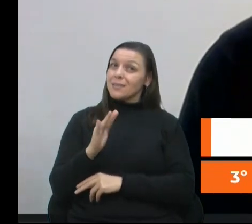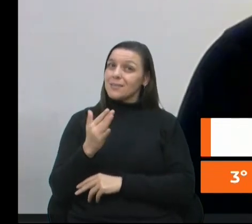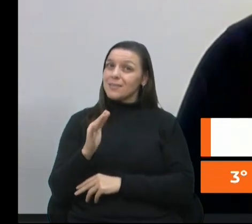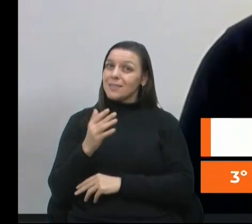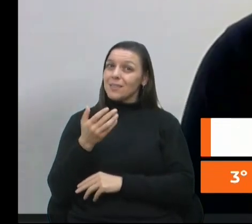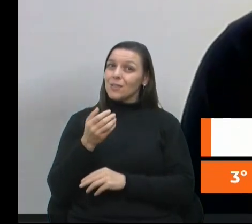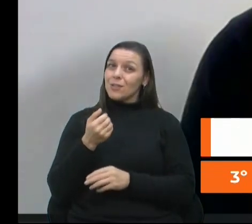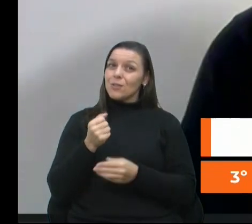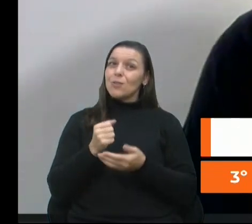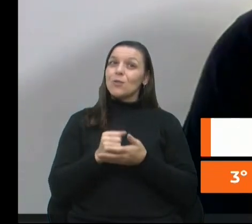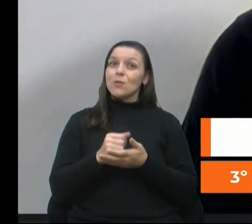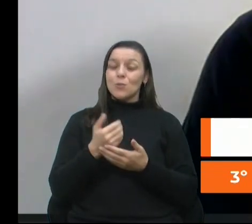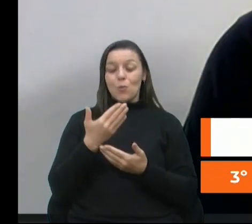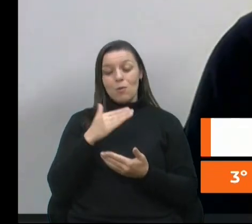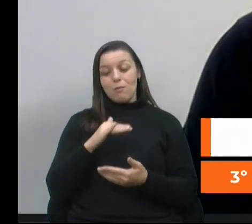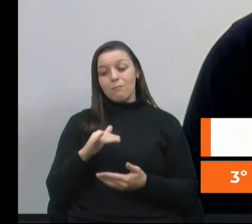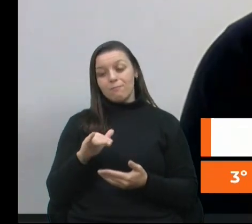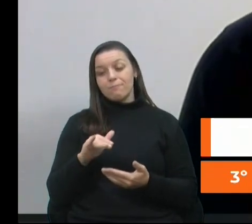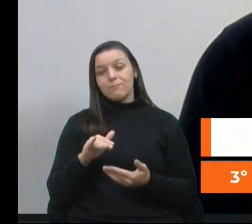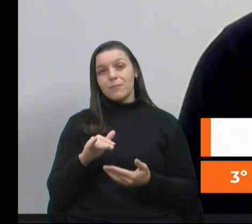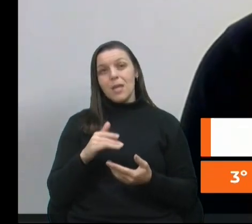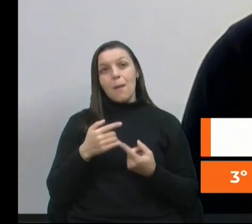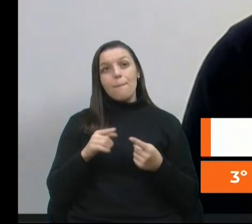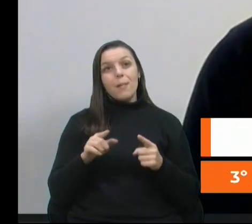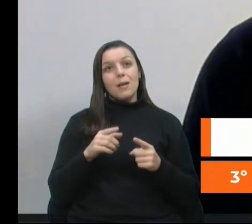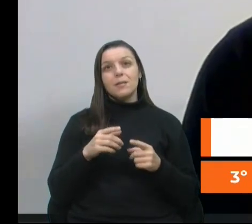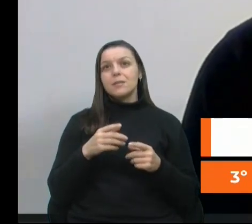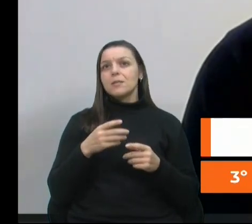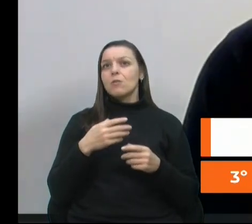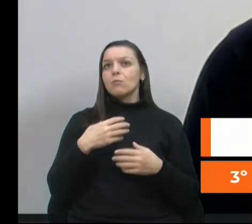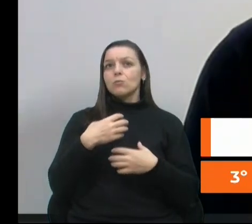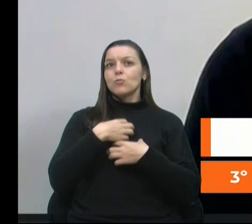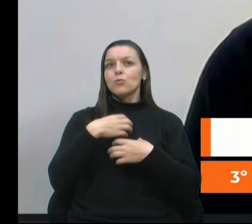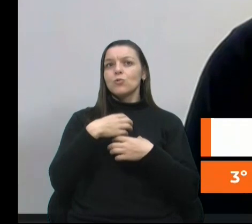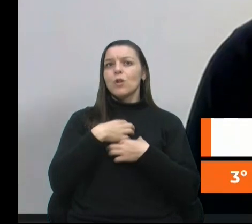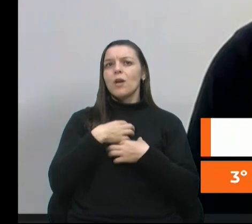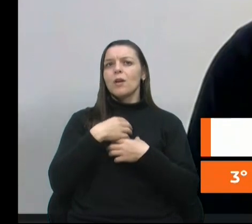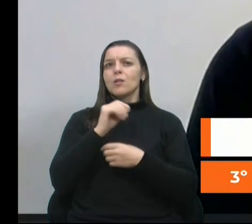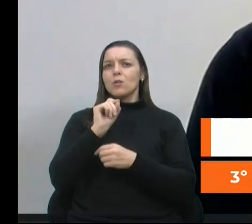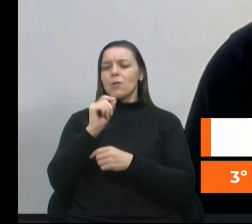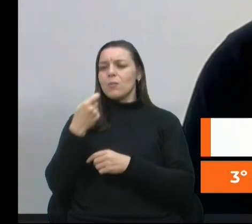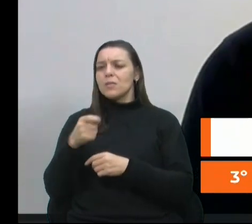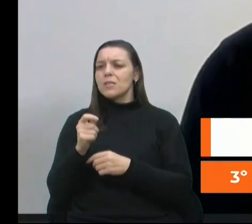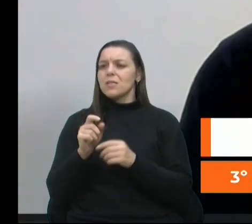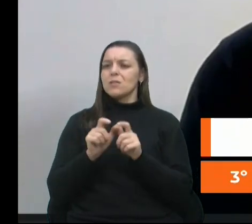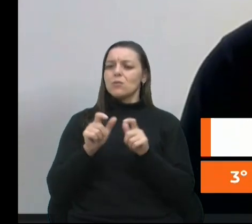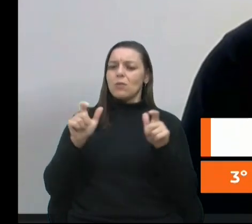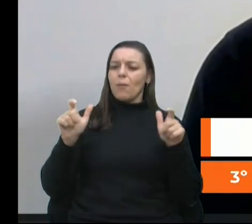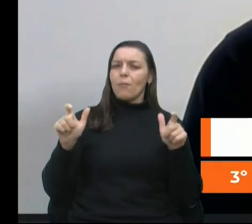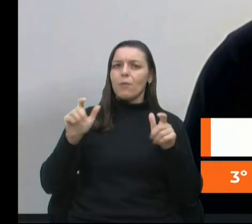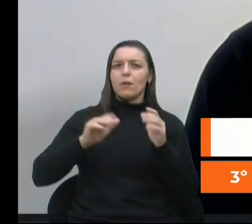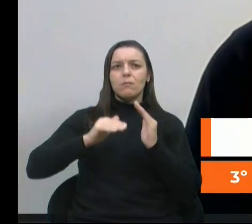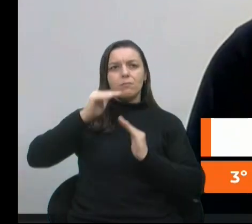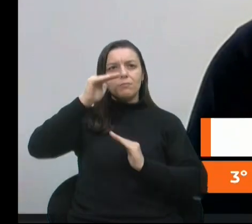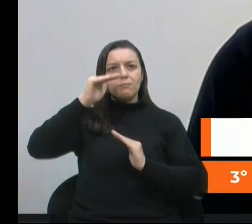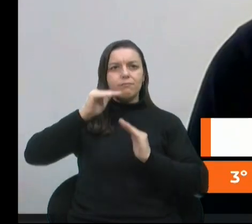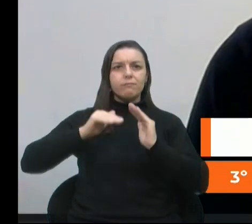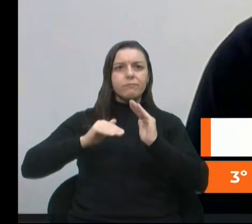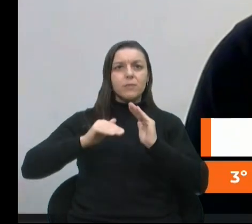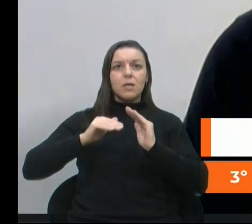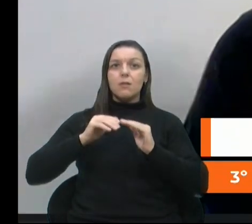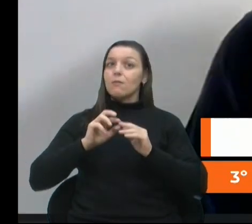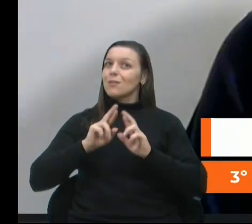são filhotes, mas os seus hábitos de vida, seus estilos, suas necessidades, seu tamanho, tudo isso vai se